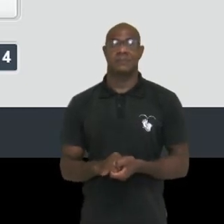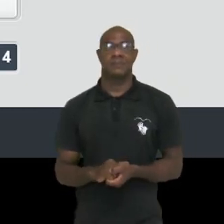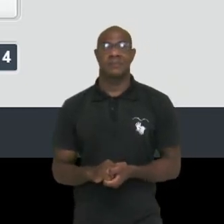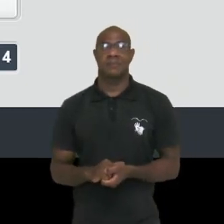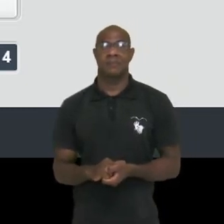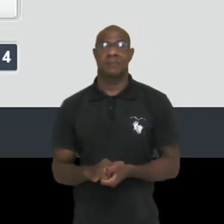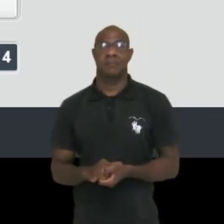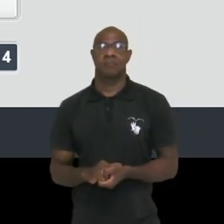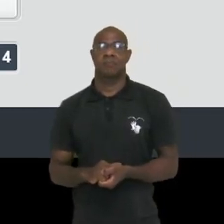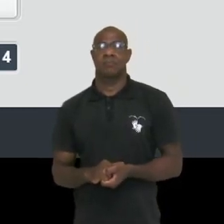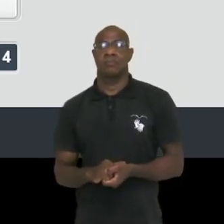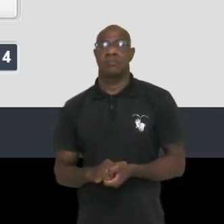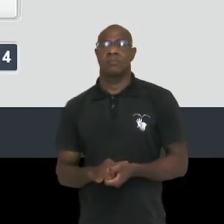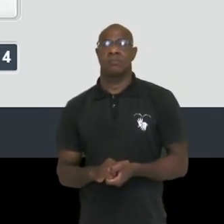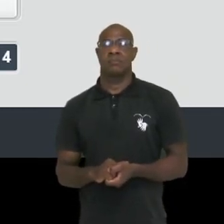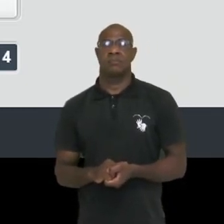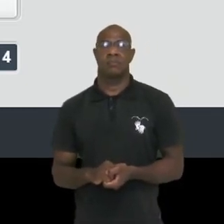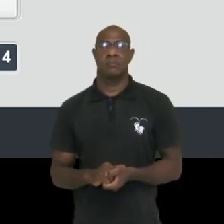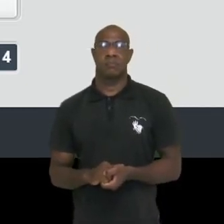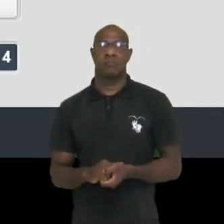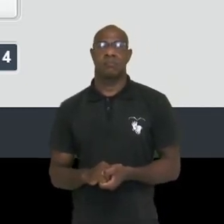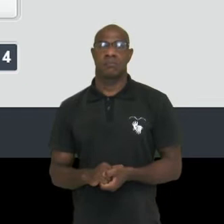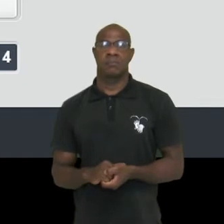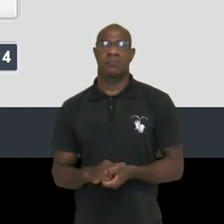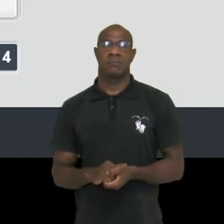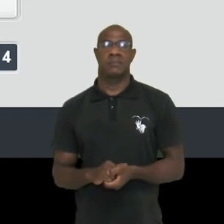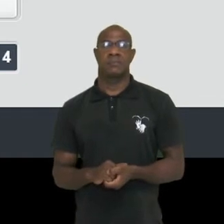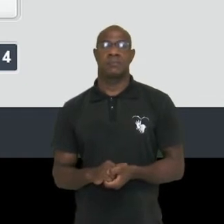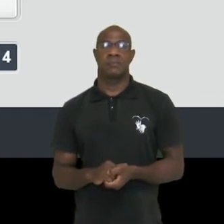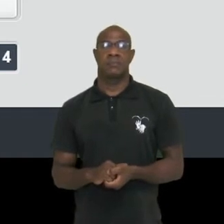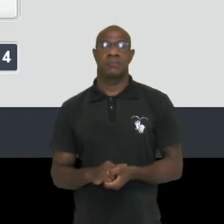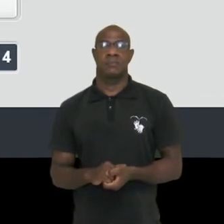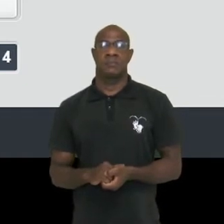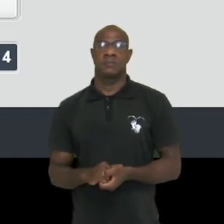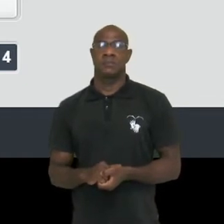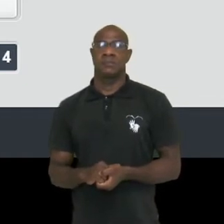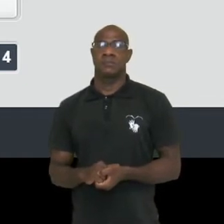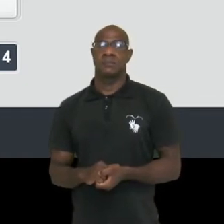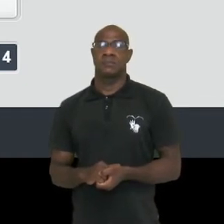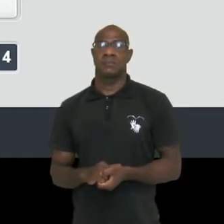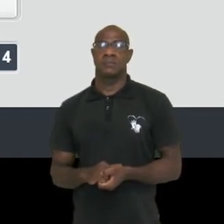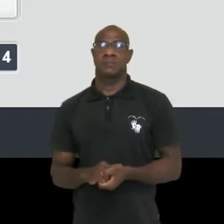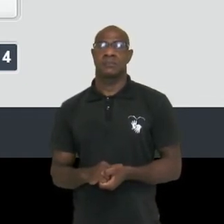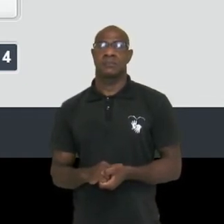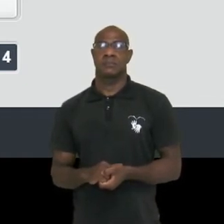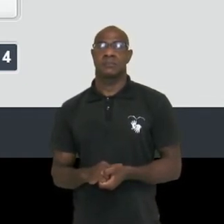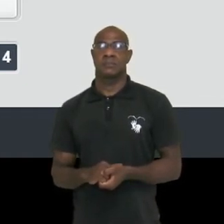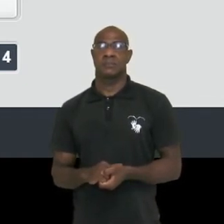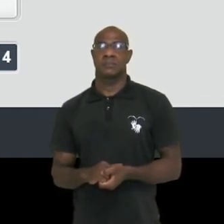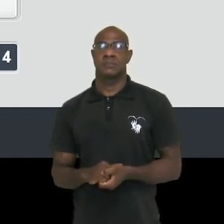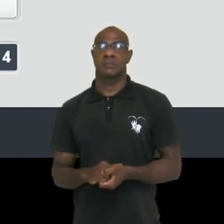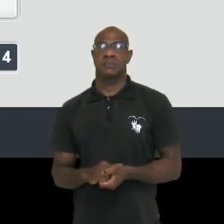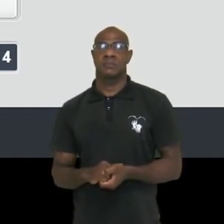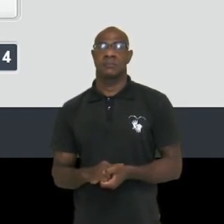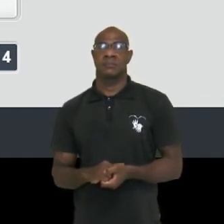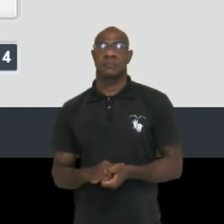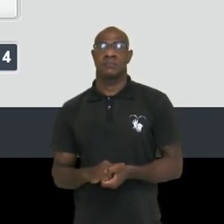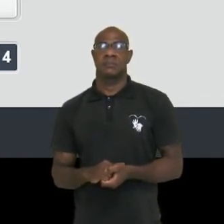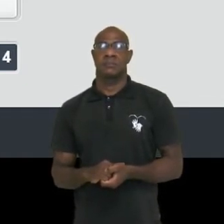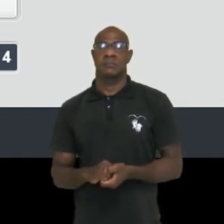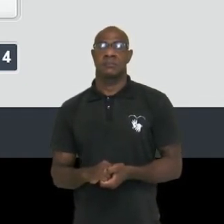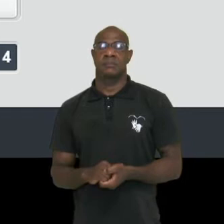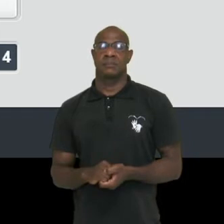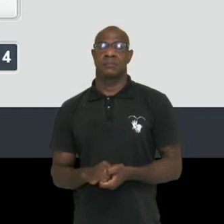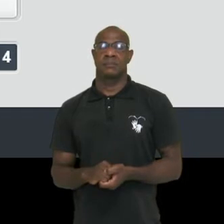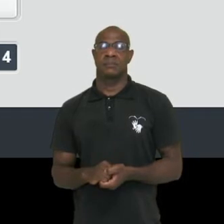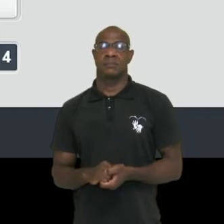run 20 kilometers. 20 kilometers? Yeah. Do you like running? No. Not really. What